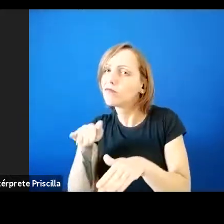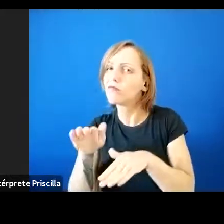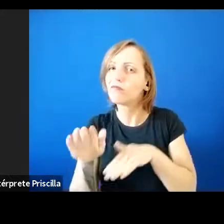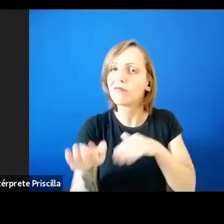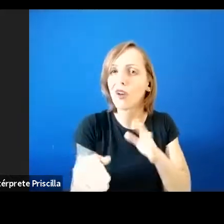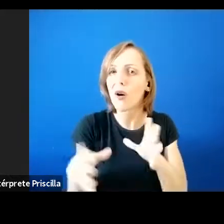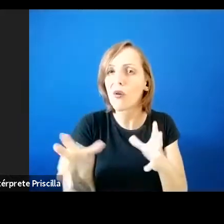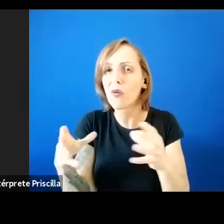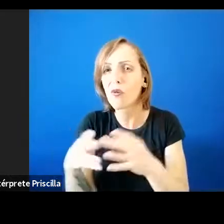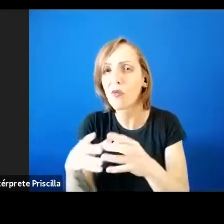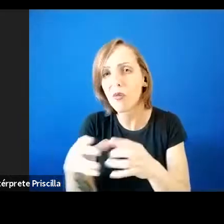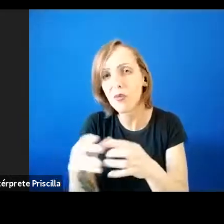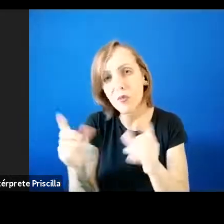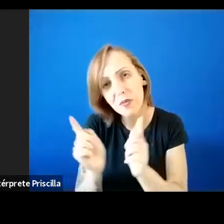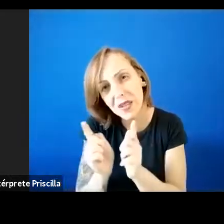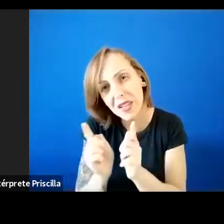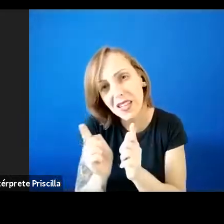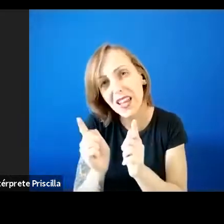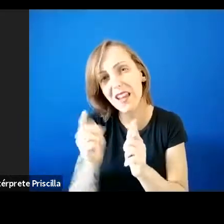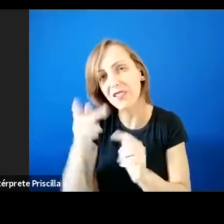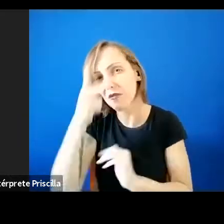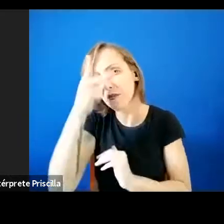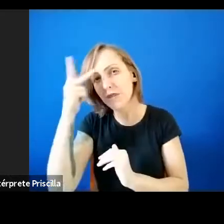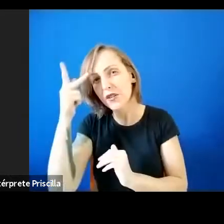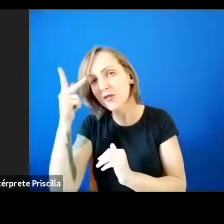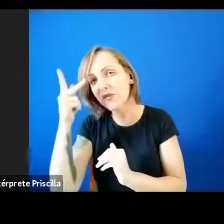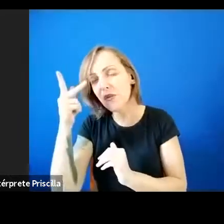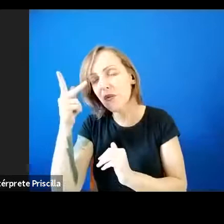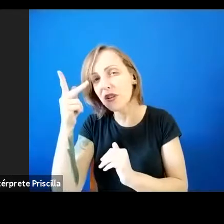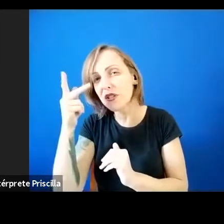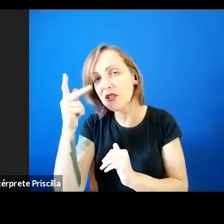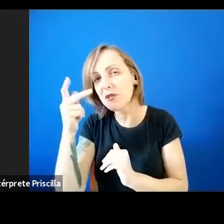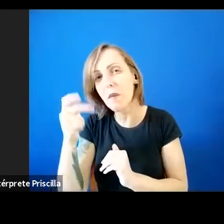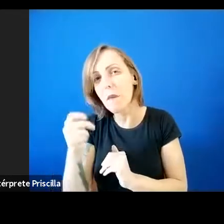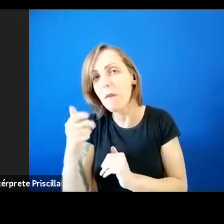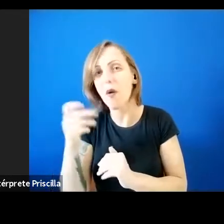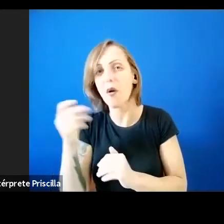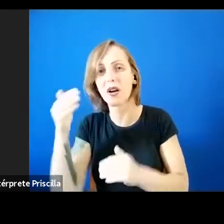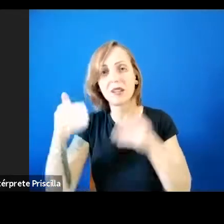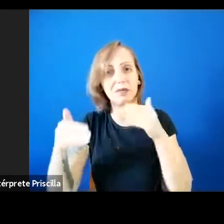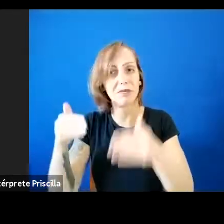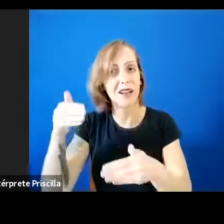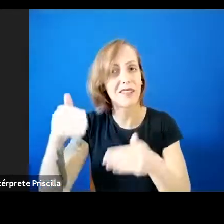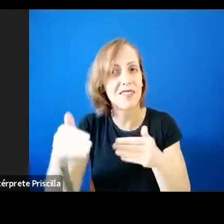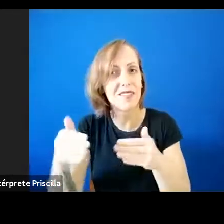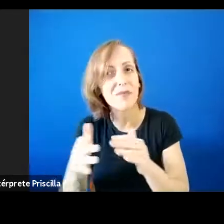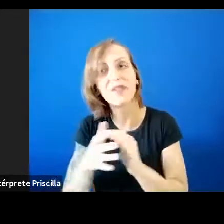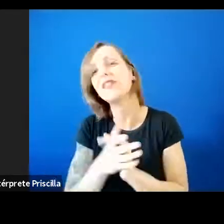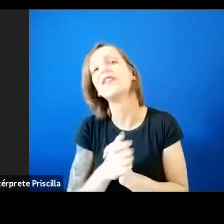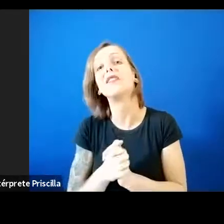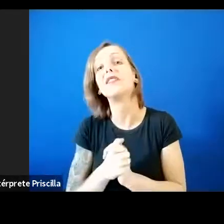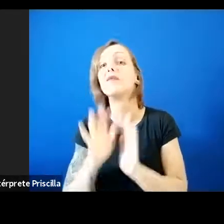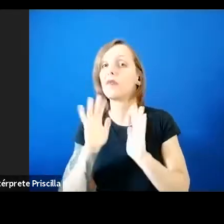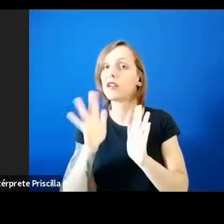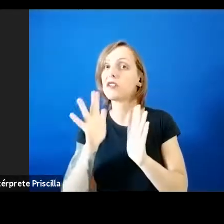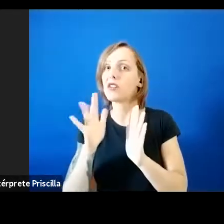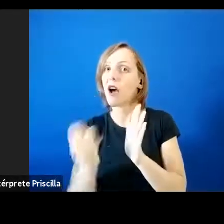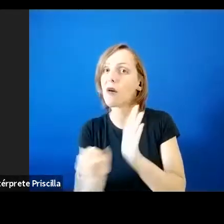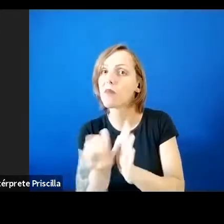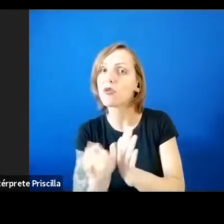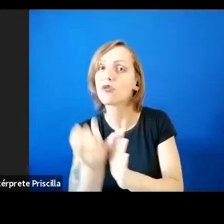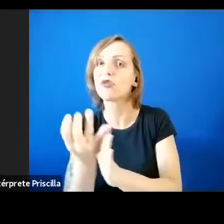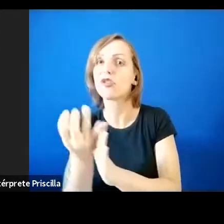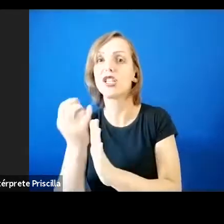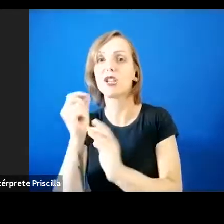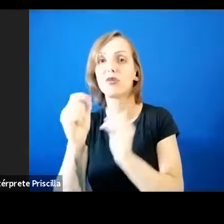pessoas, poucas pessoas, né, mas já, assim, produzindo muito, assim, no sentido de muitas